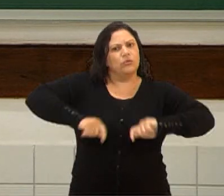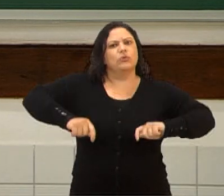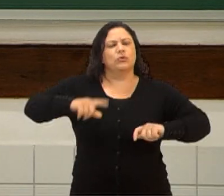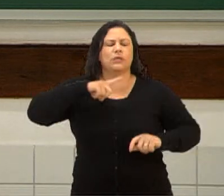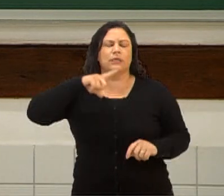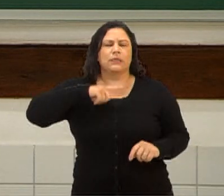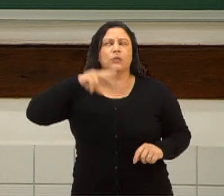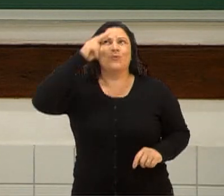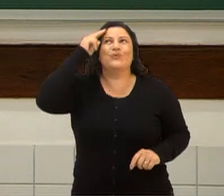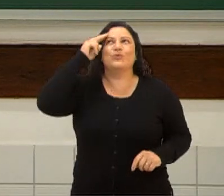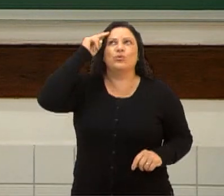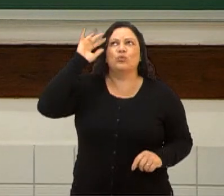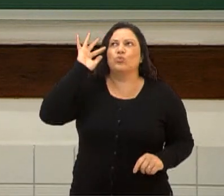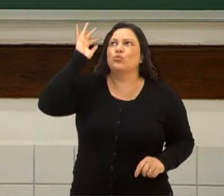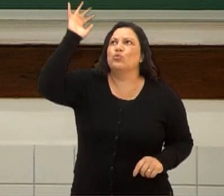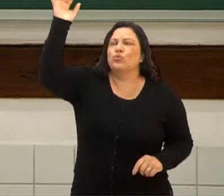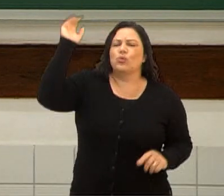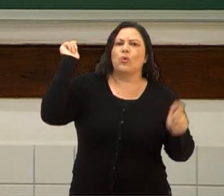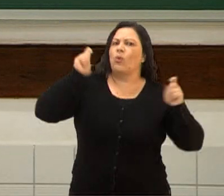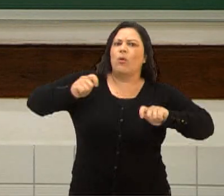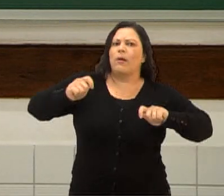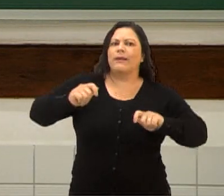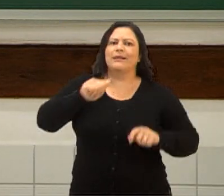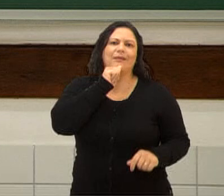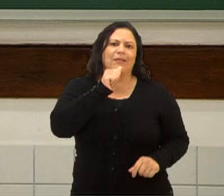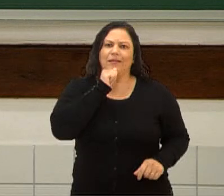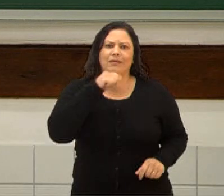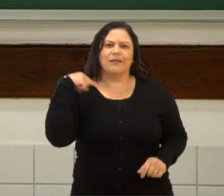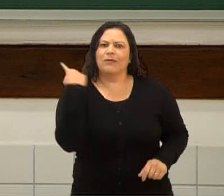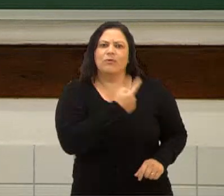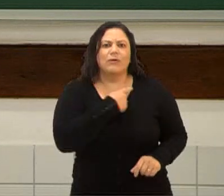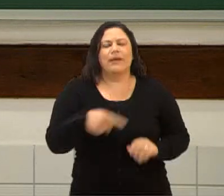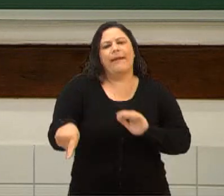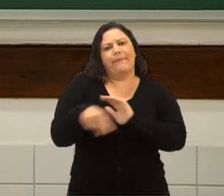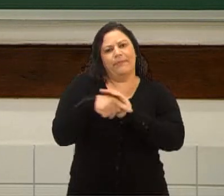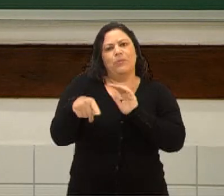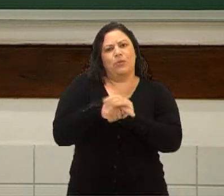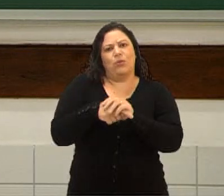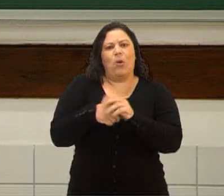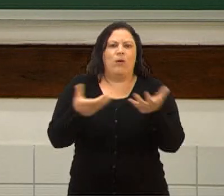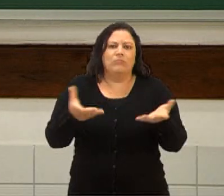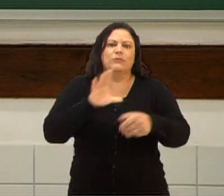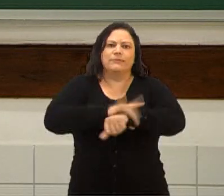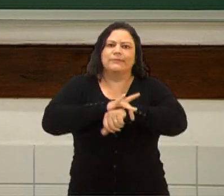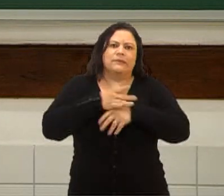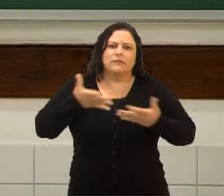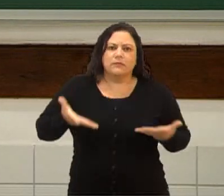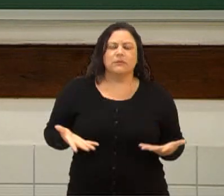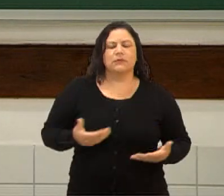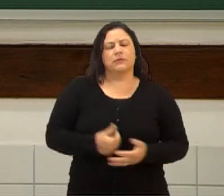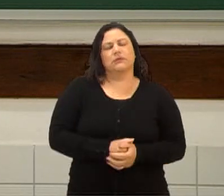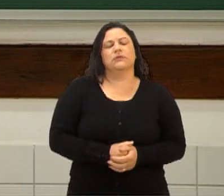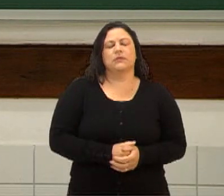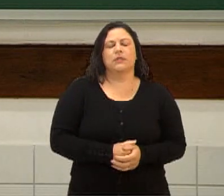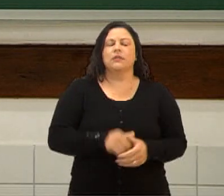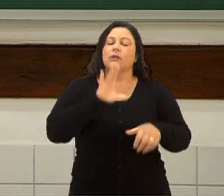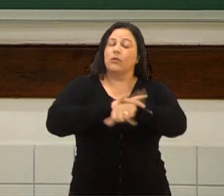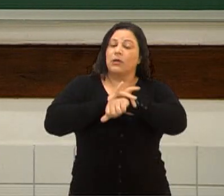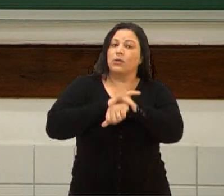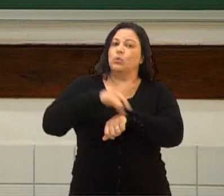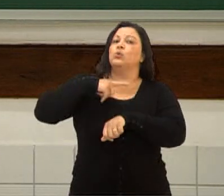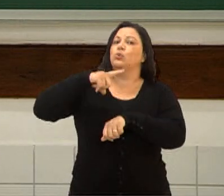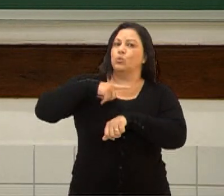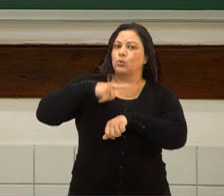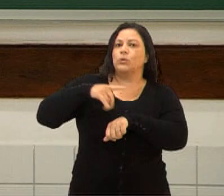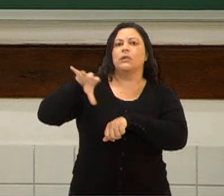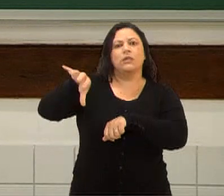é nosso. Então, ele pode voar, ele pode fugir. Então, a gente tem que garantir o que a gente já tem em mãos. É isso que quer dizer